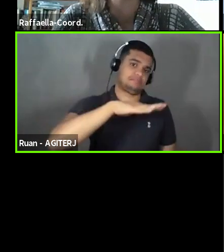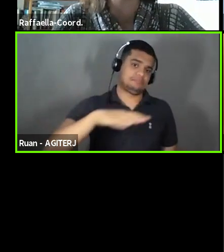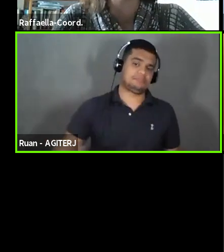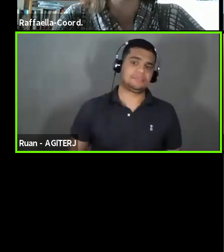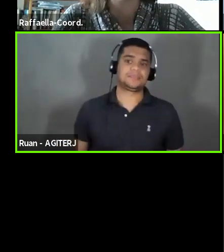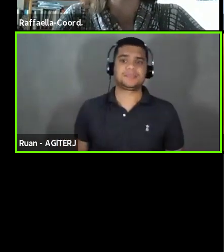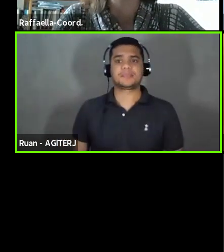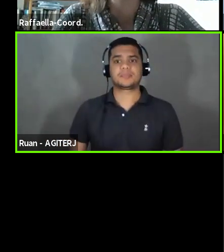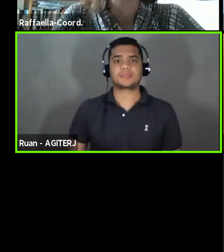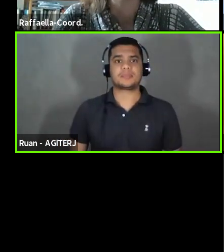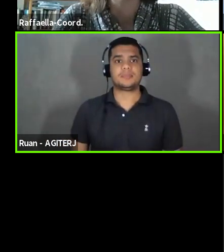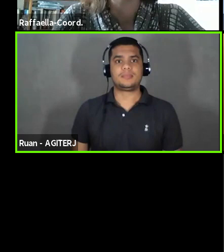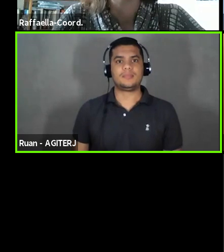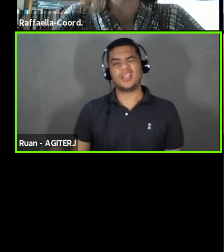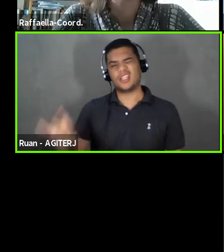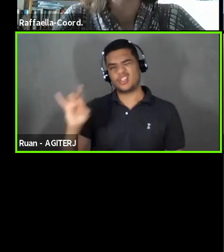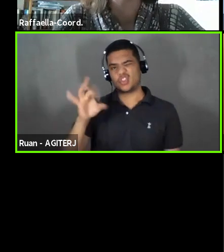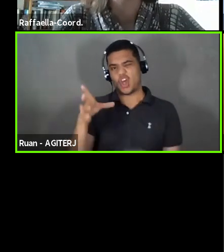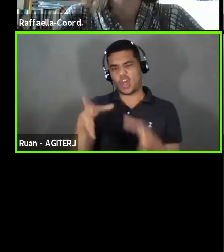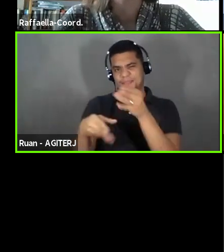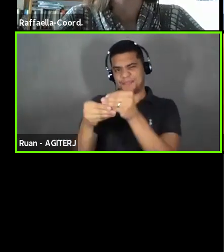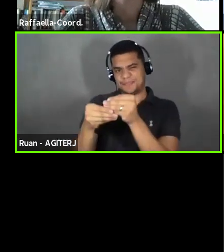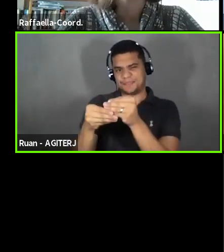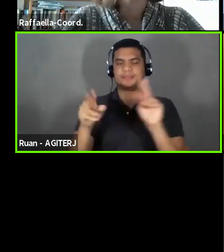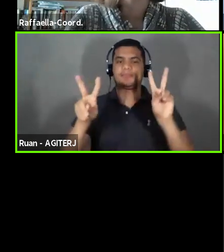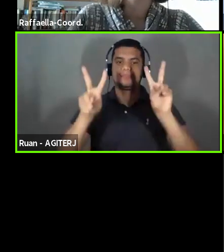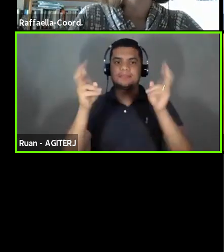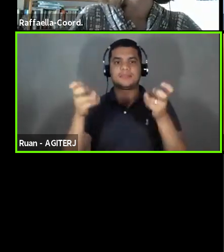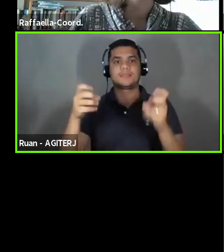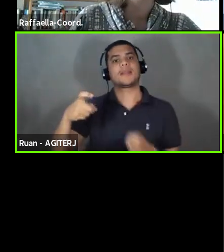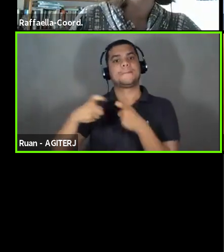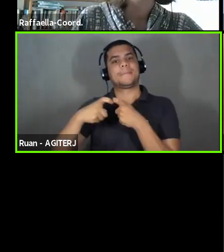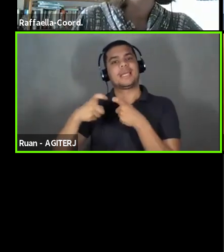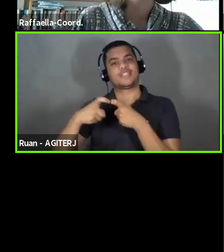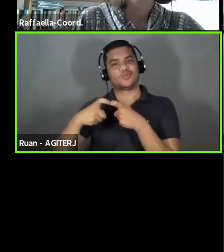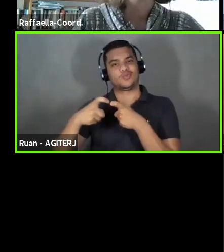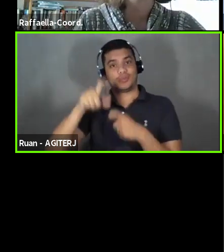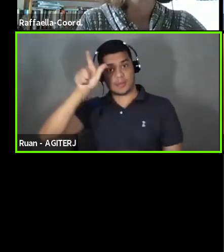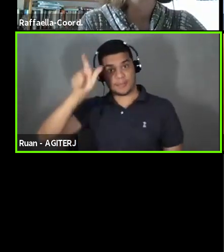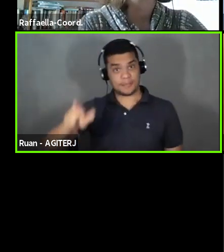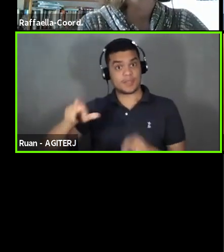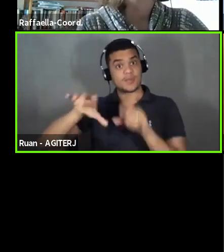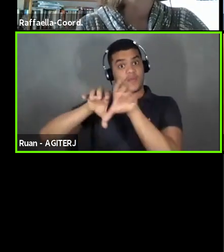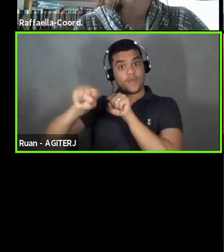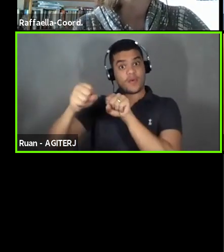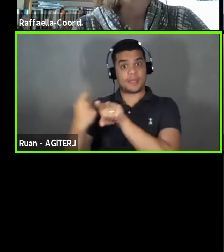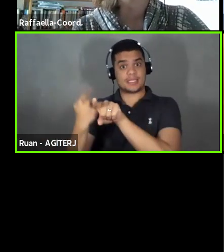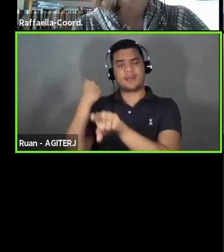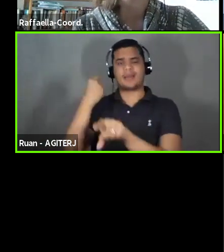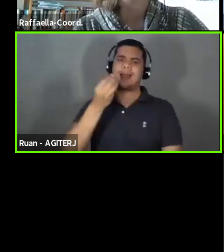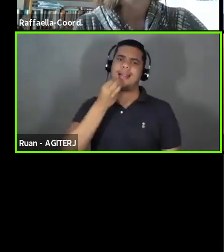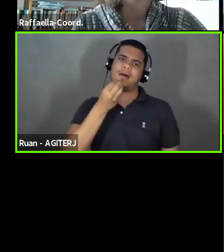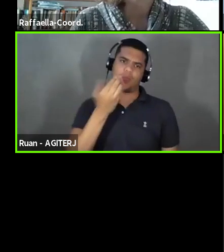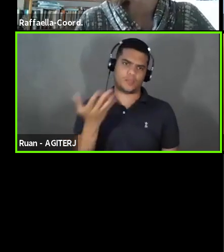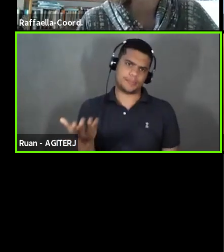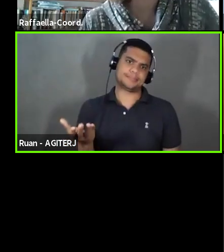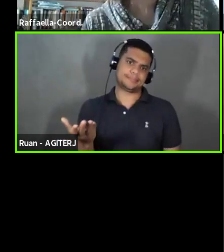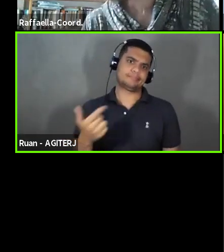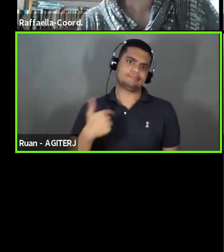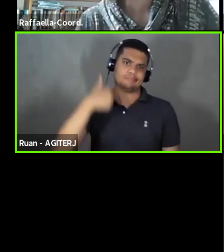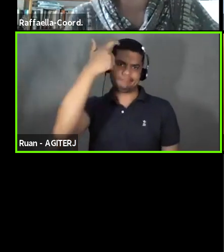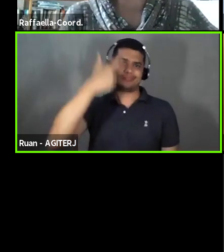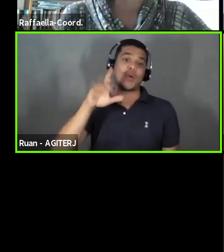E eu tava só completando aqui a questão do médico, da pessoa que tem uma formação anterior. Claro, o fato de eu